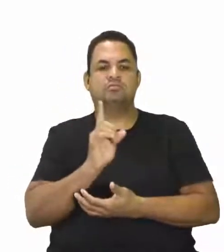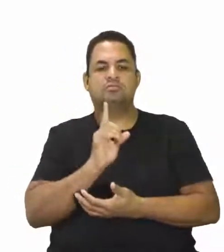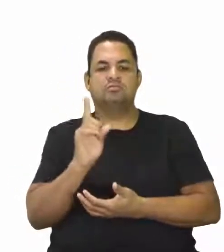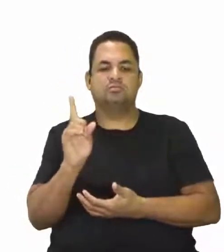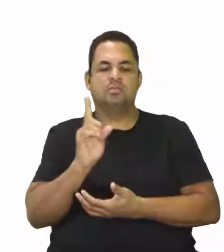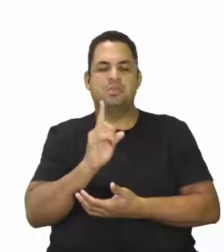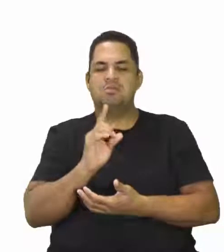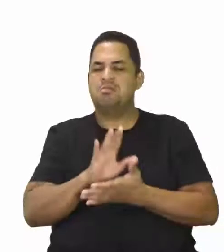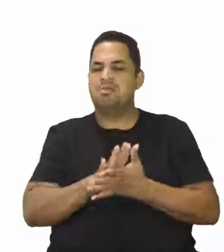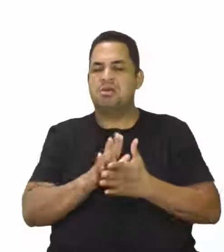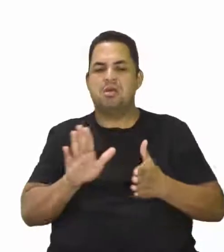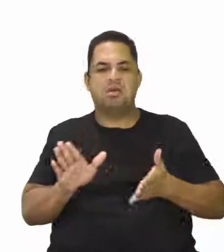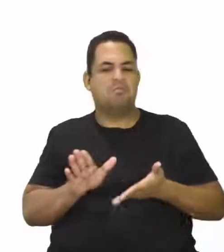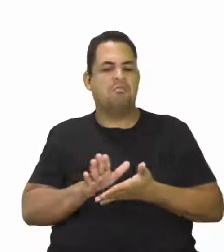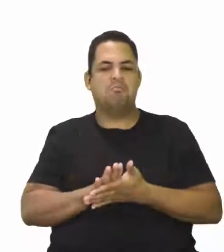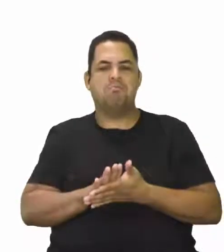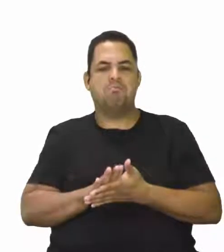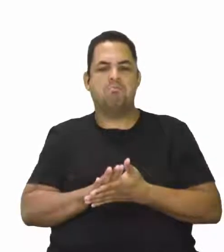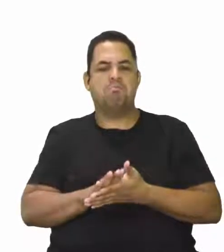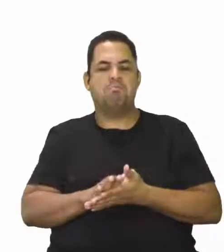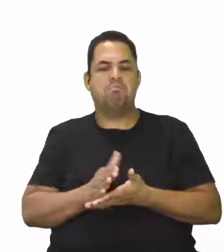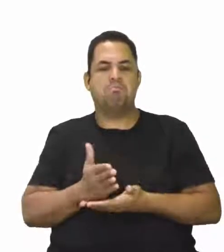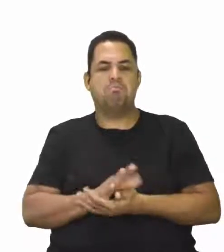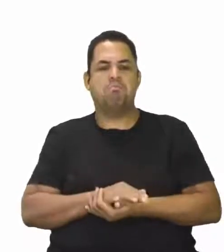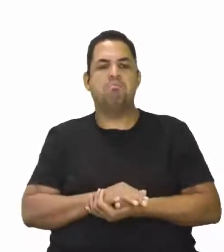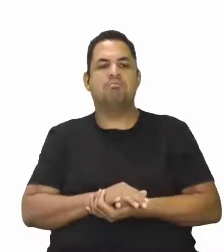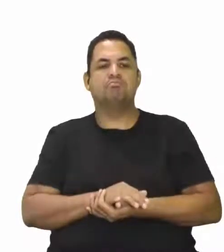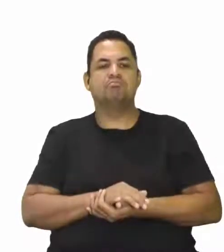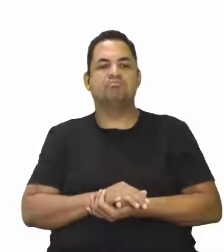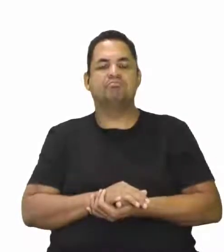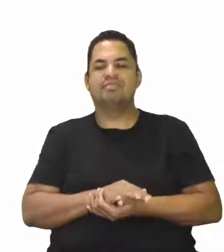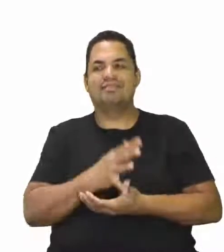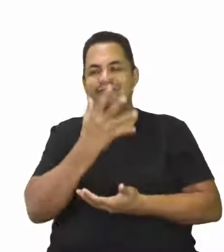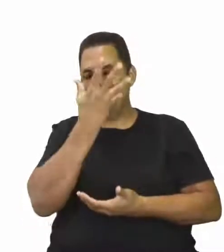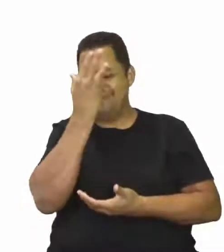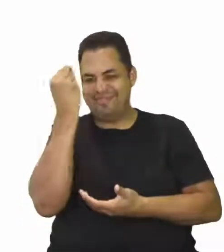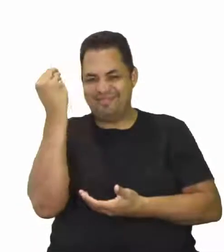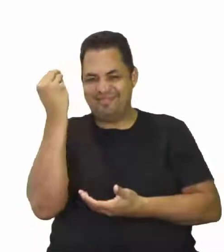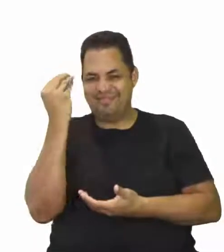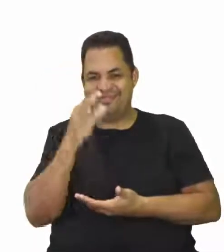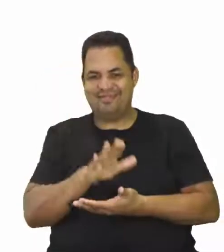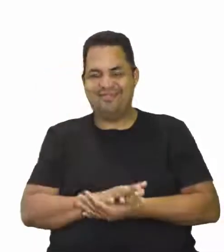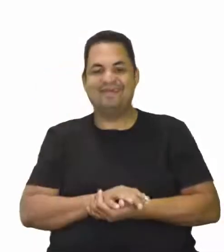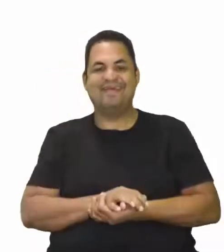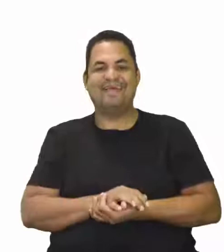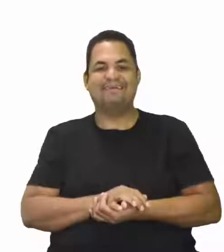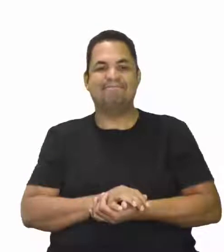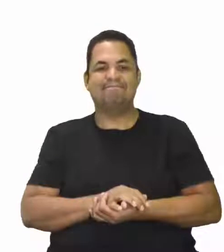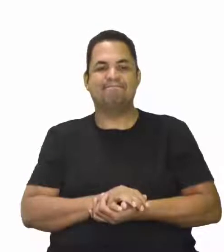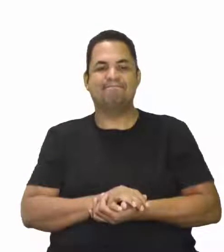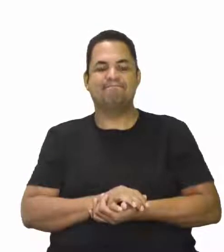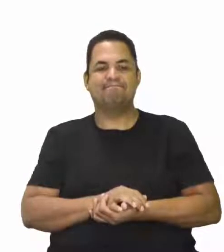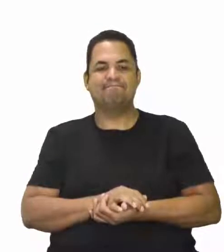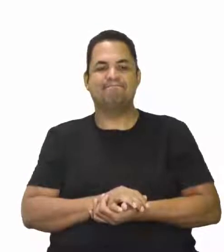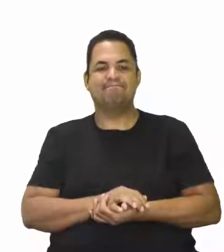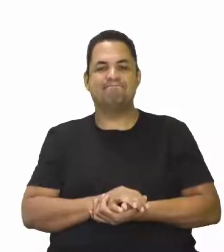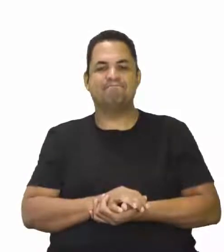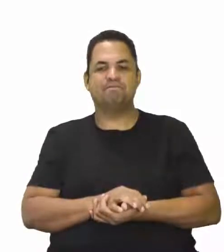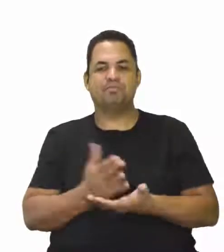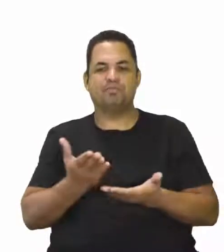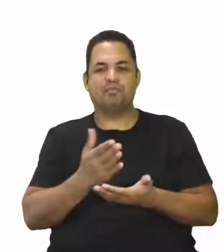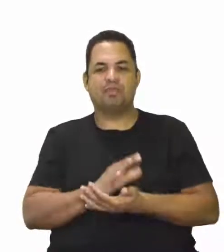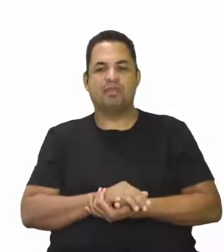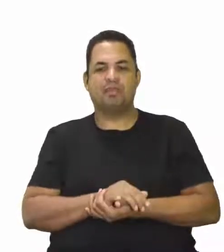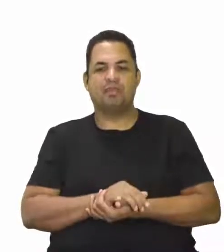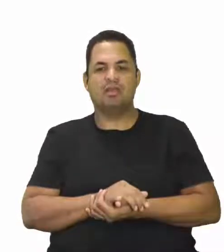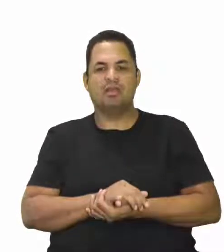pobre, ela não era esquecida, isso, mas que ela tinha uma história por trás. E aí a